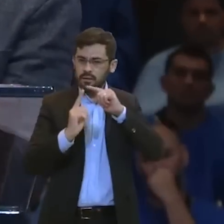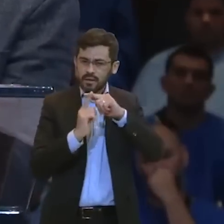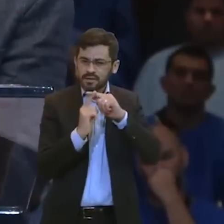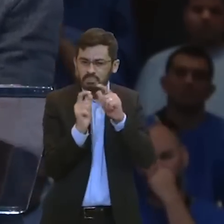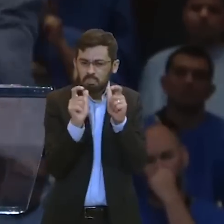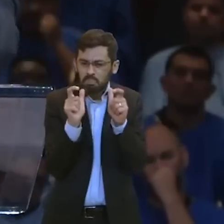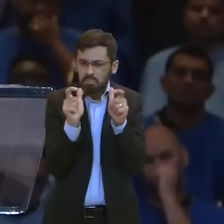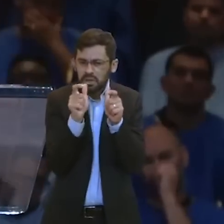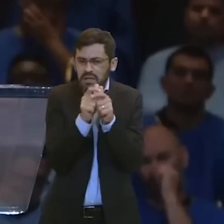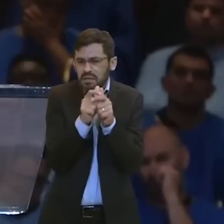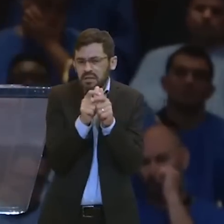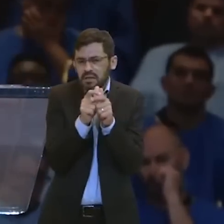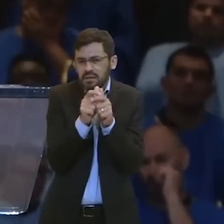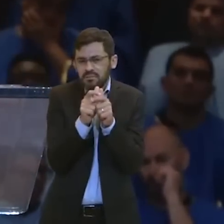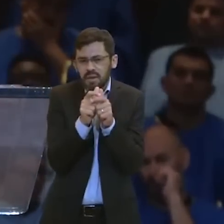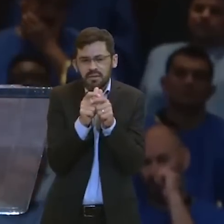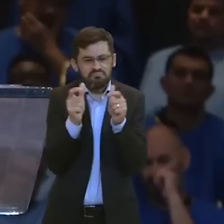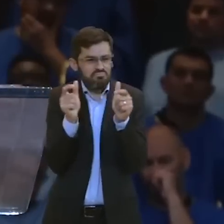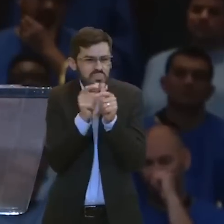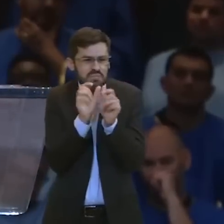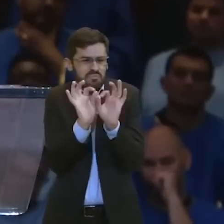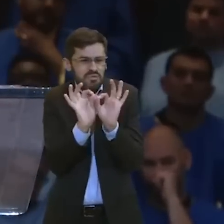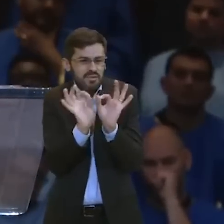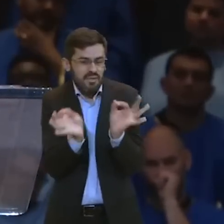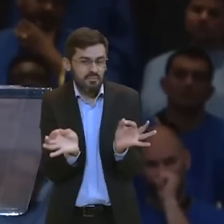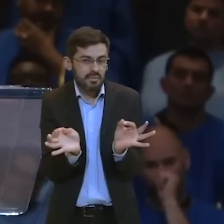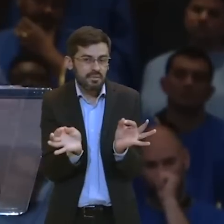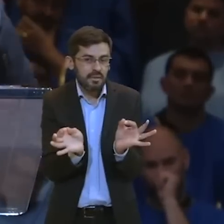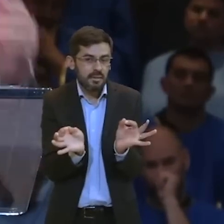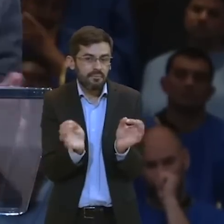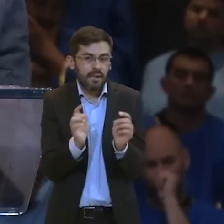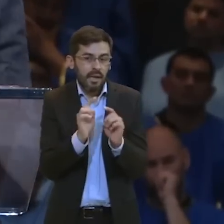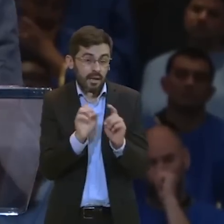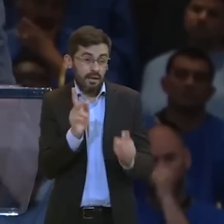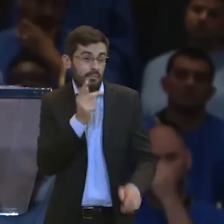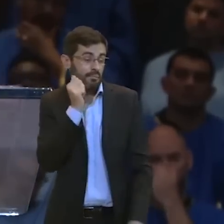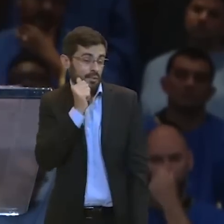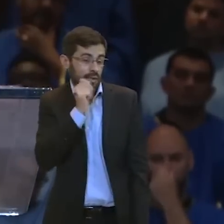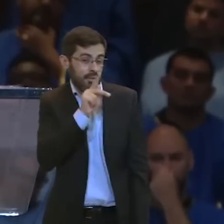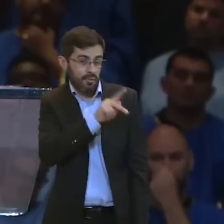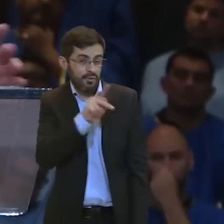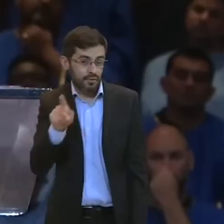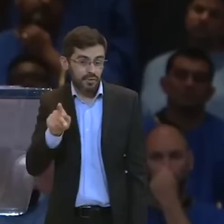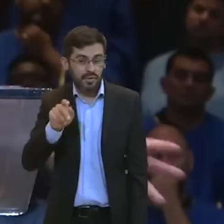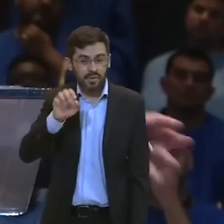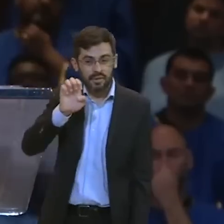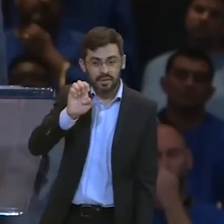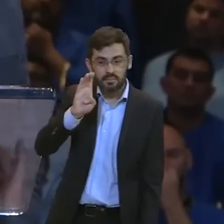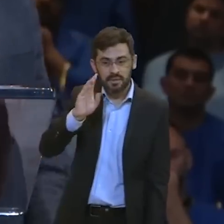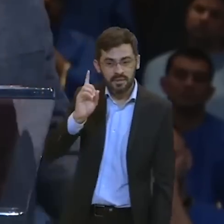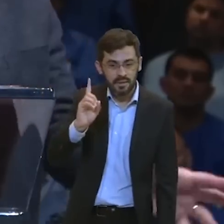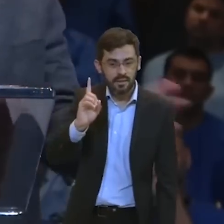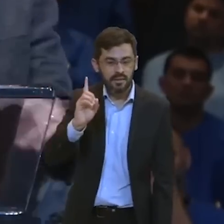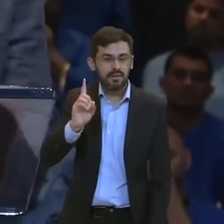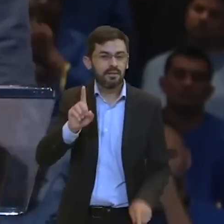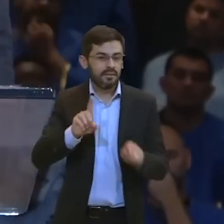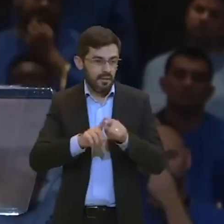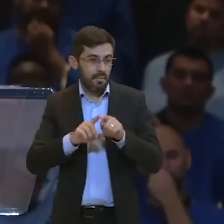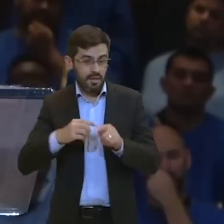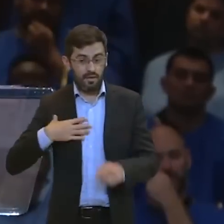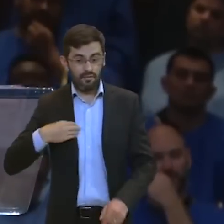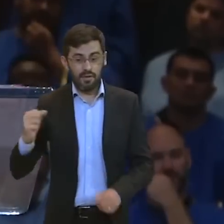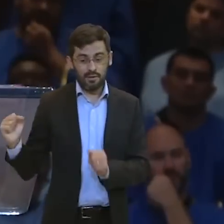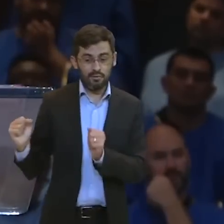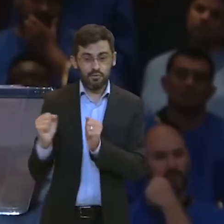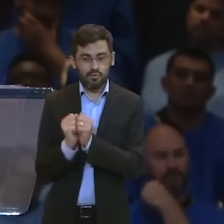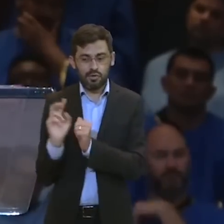muito pequenininha, uma meia água. Ela é professora da escola dominical. Sua filha pequenininha veio com ela